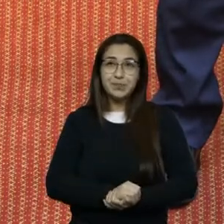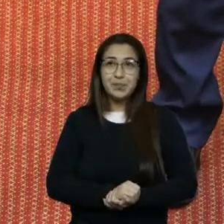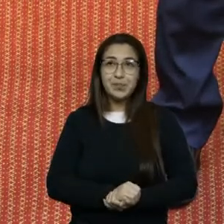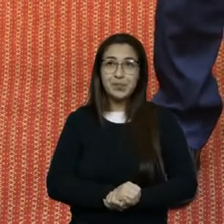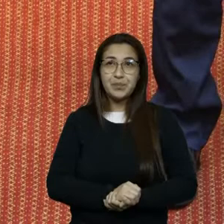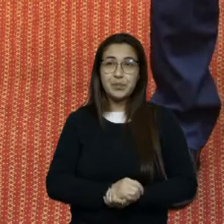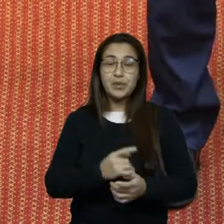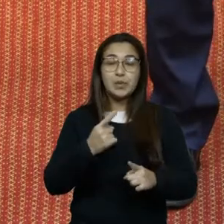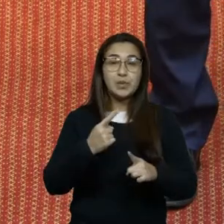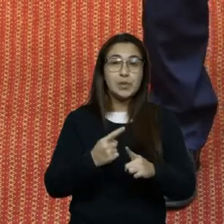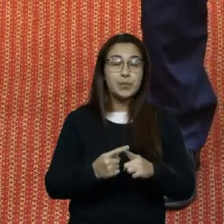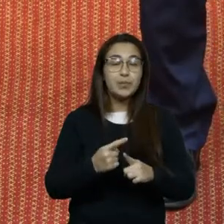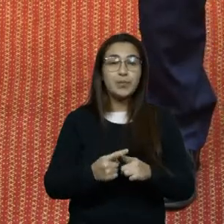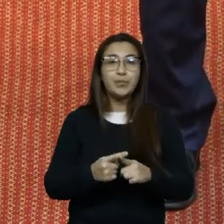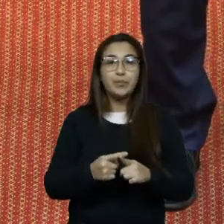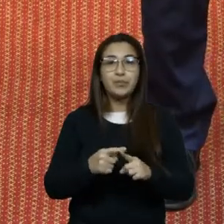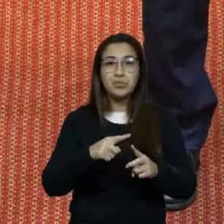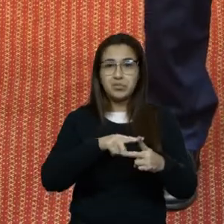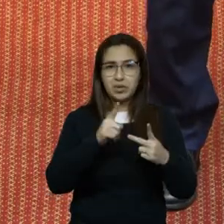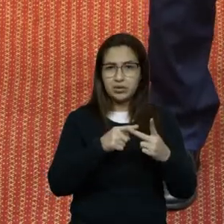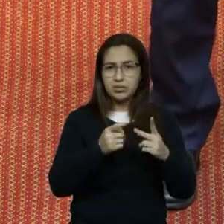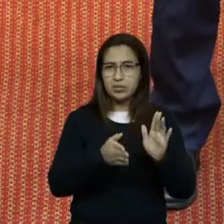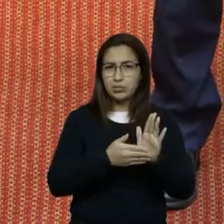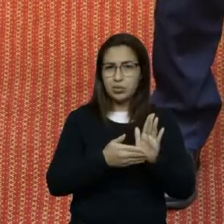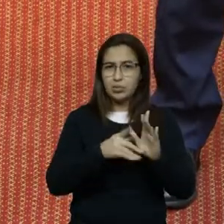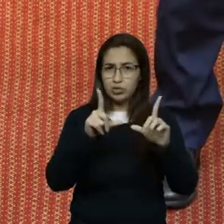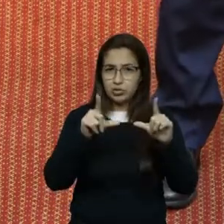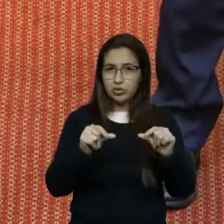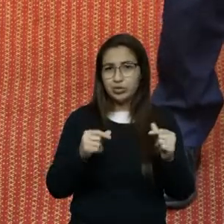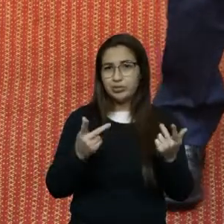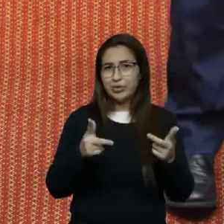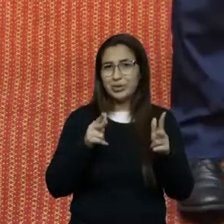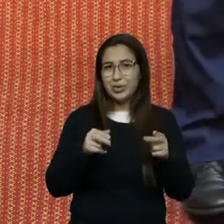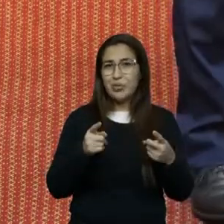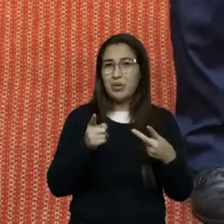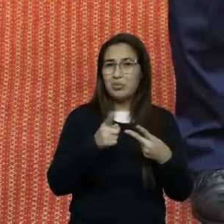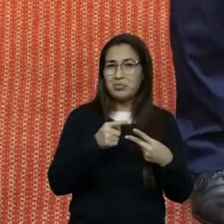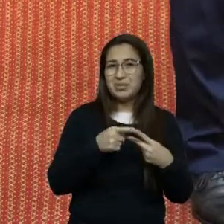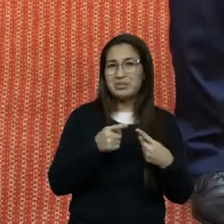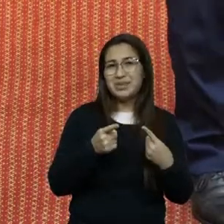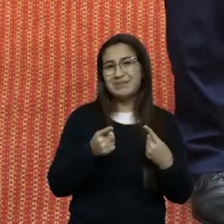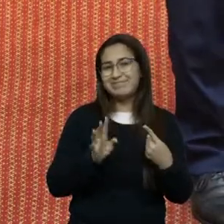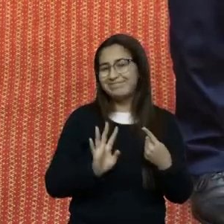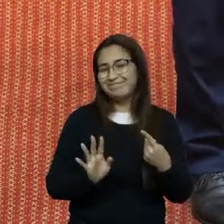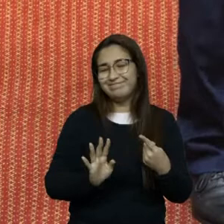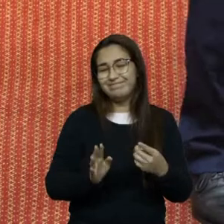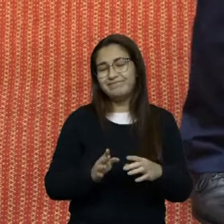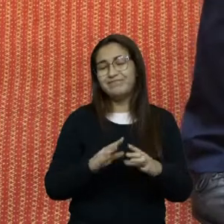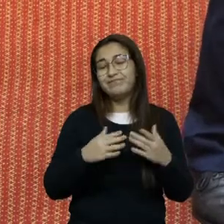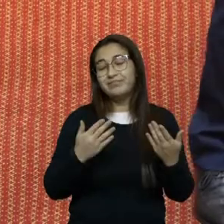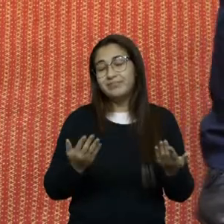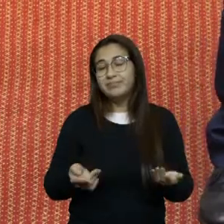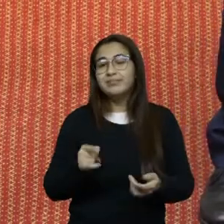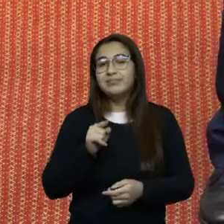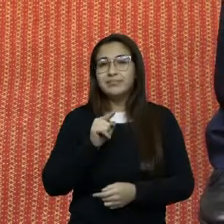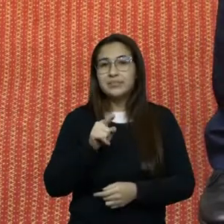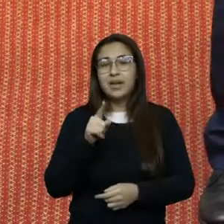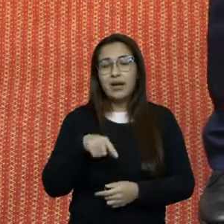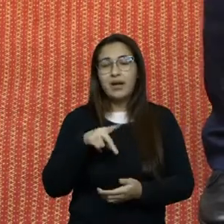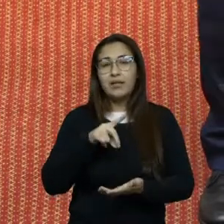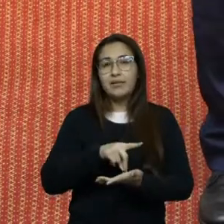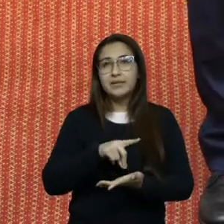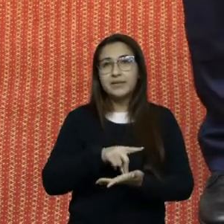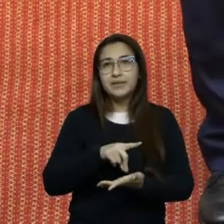é porque essa segunda proposta não baixa tanto quanto aquele que nós aprovamos aqui por unanimidade Então essa é que a